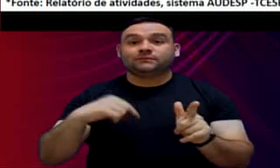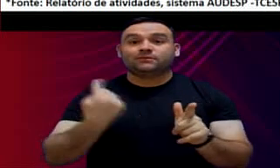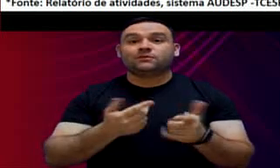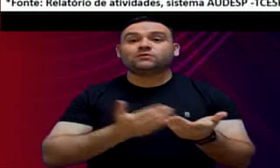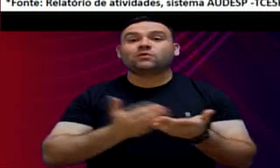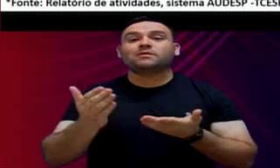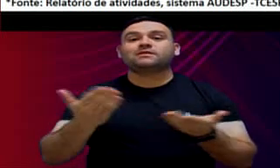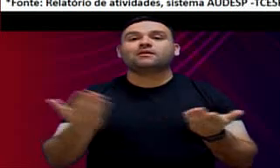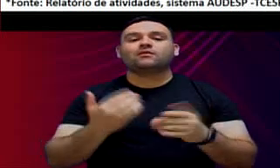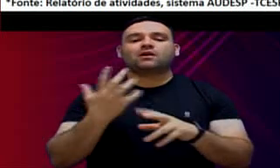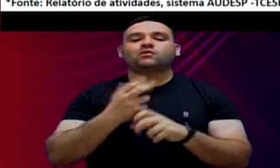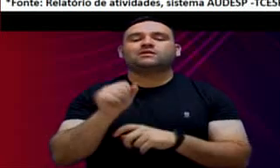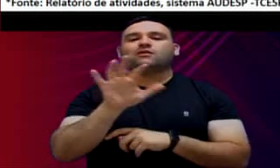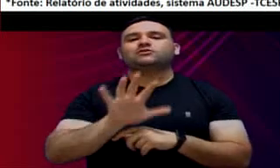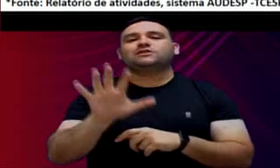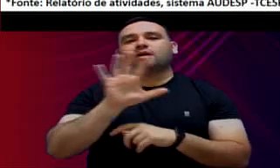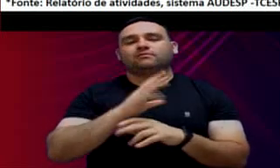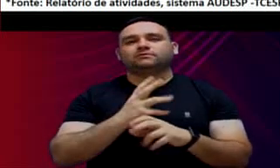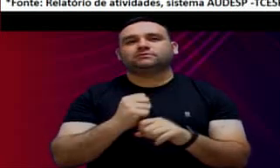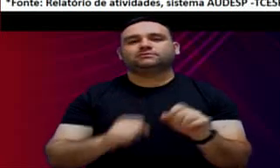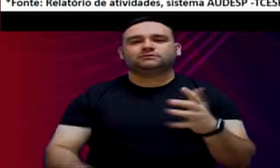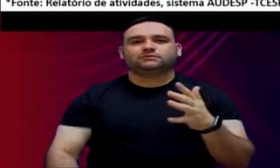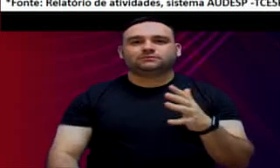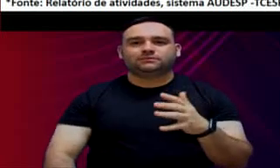começar ali pelo Total Geral